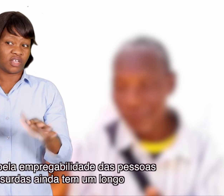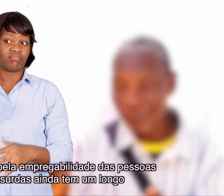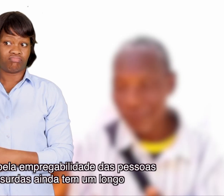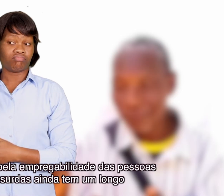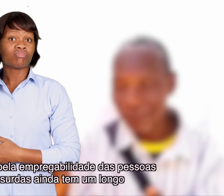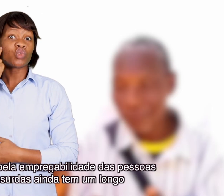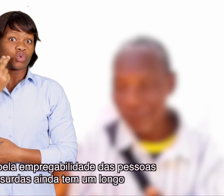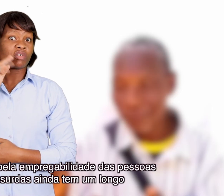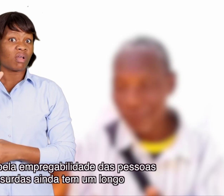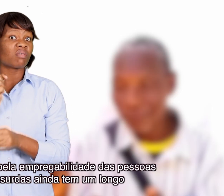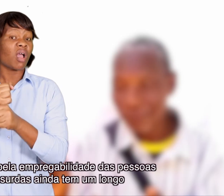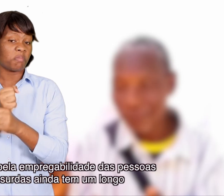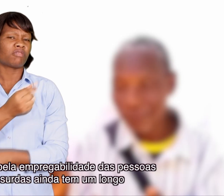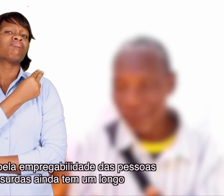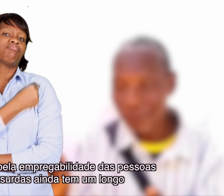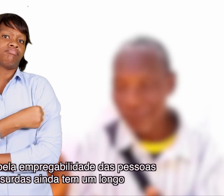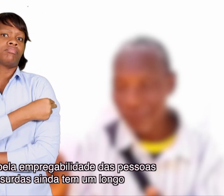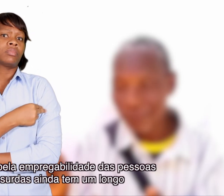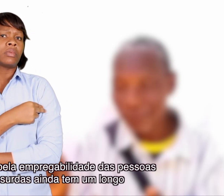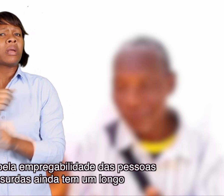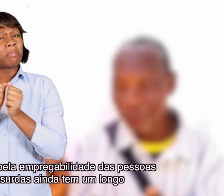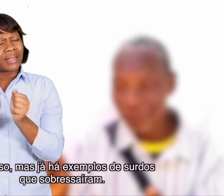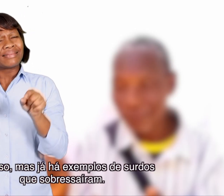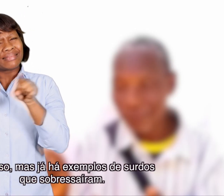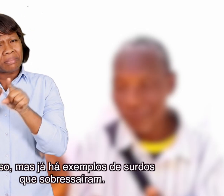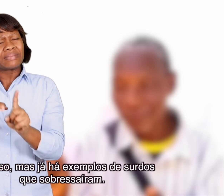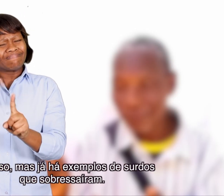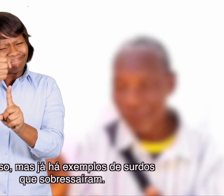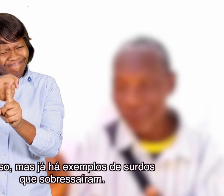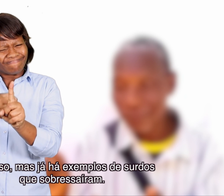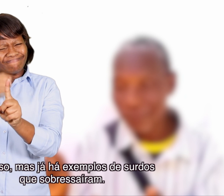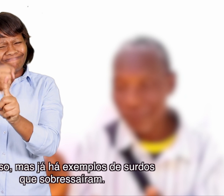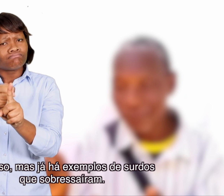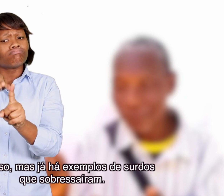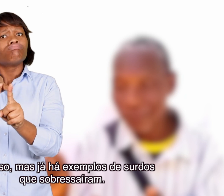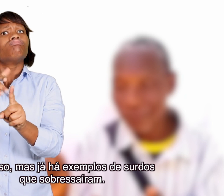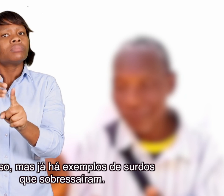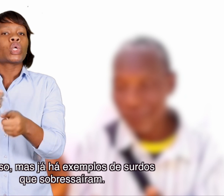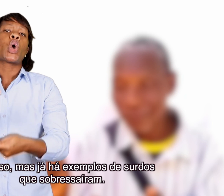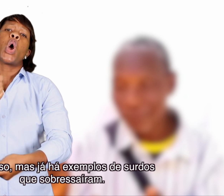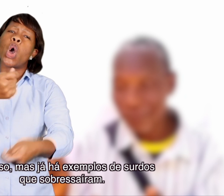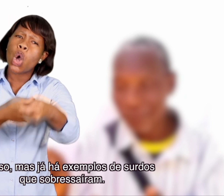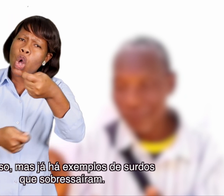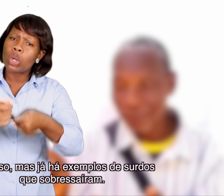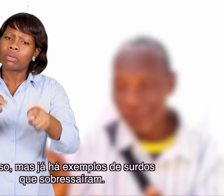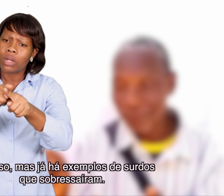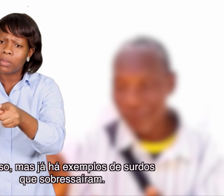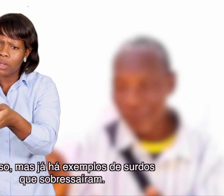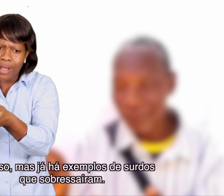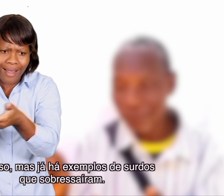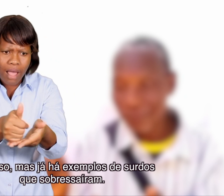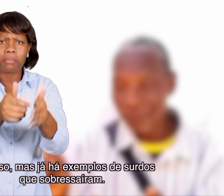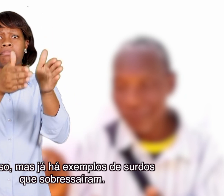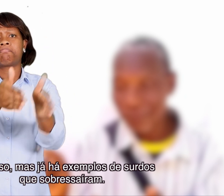A luta pela empregabilidade das pessoas surdas ainda tem um longo percurso, mas já há exemplos de surdos que sobressaíram.